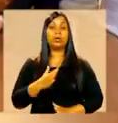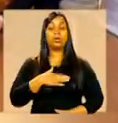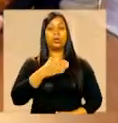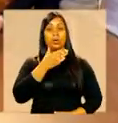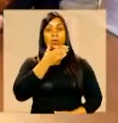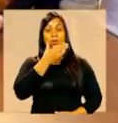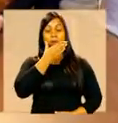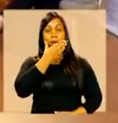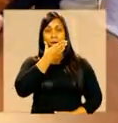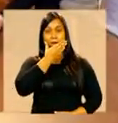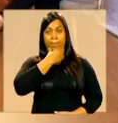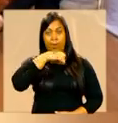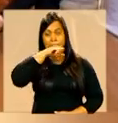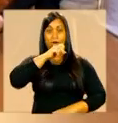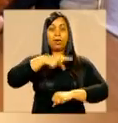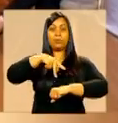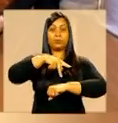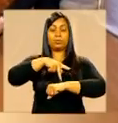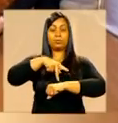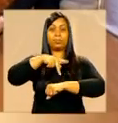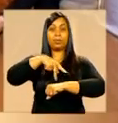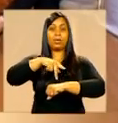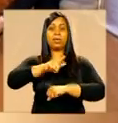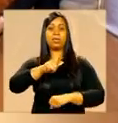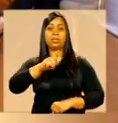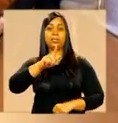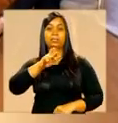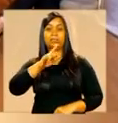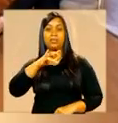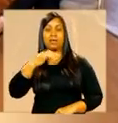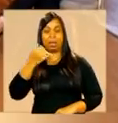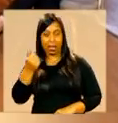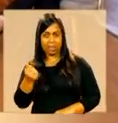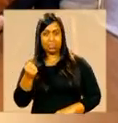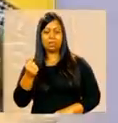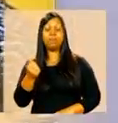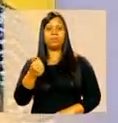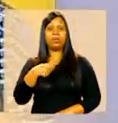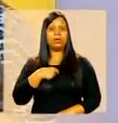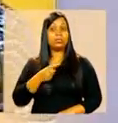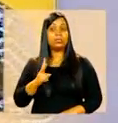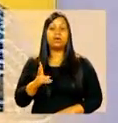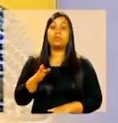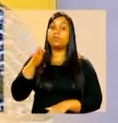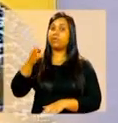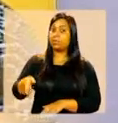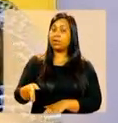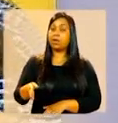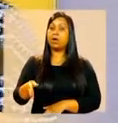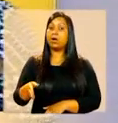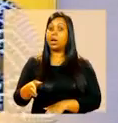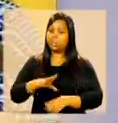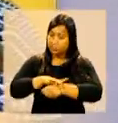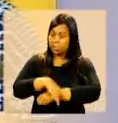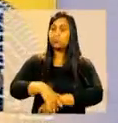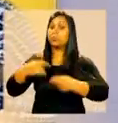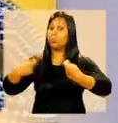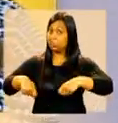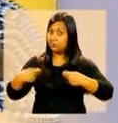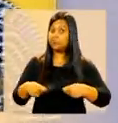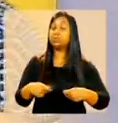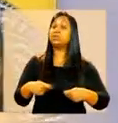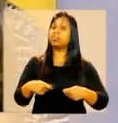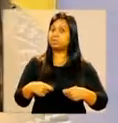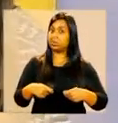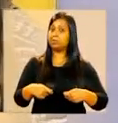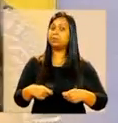precisou na Grécia. Menina, fez até operação. E toda vez que eu vou viajar, ele fala, não viaje jamais sem o seguro. Se não fosse isso, não